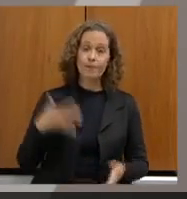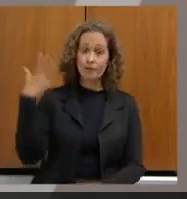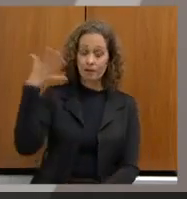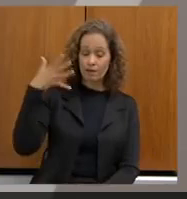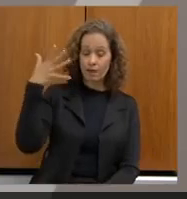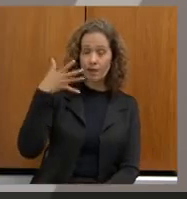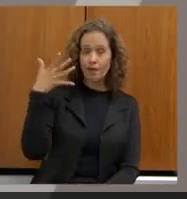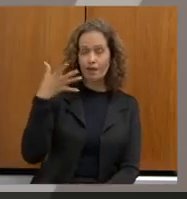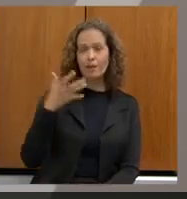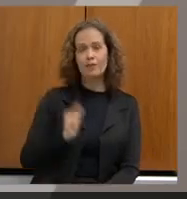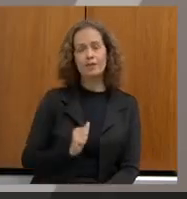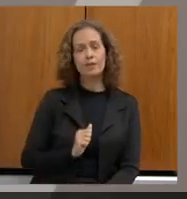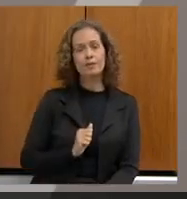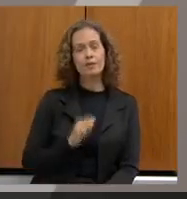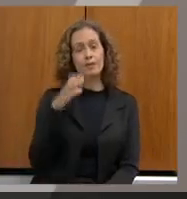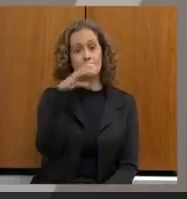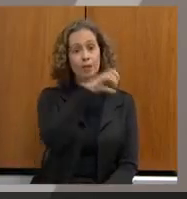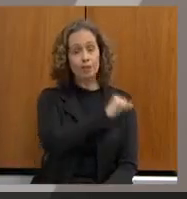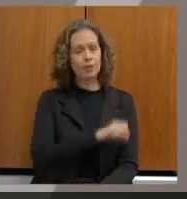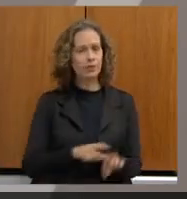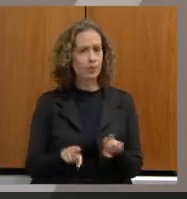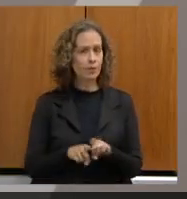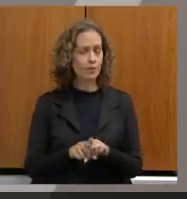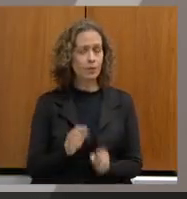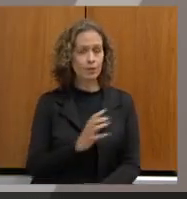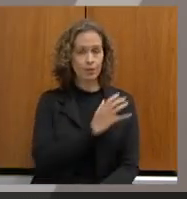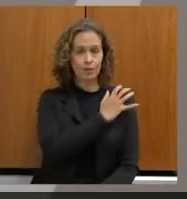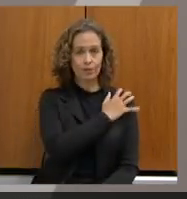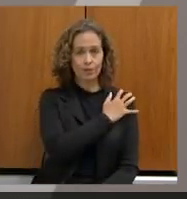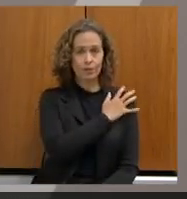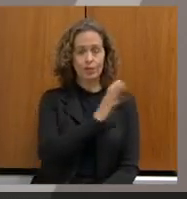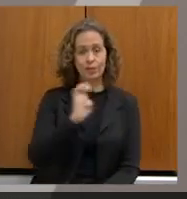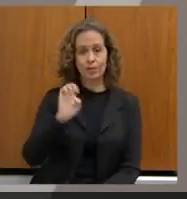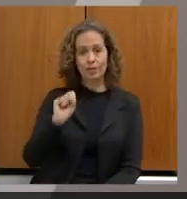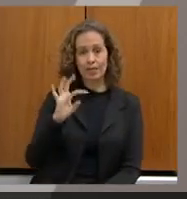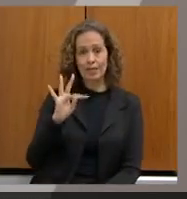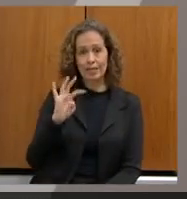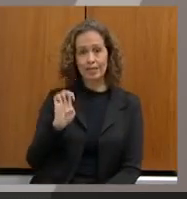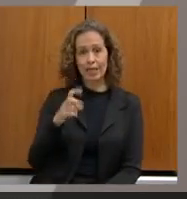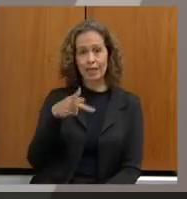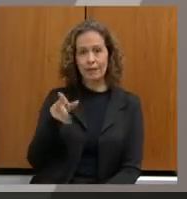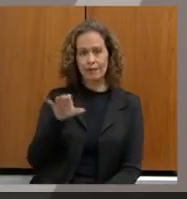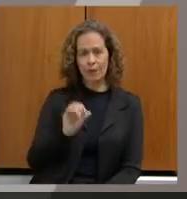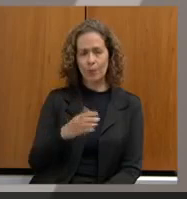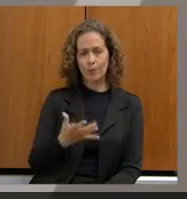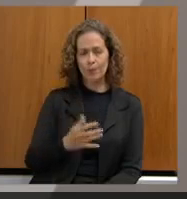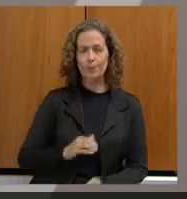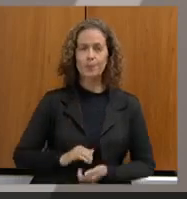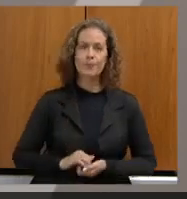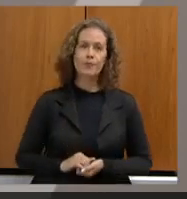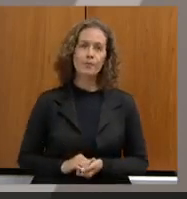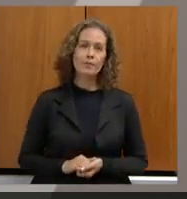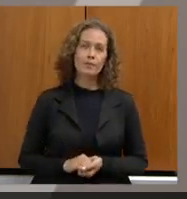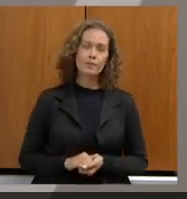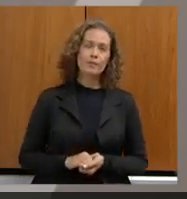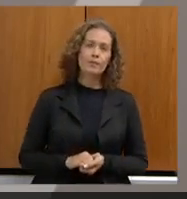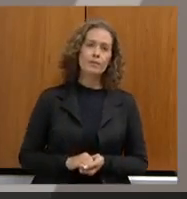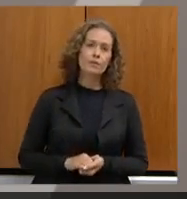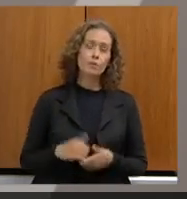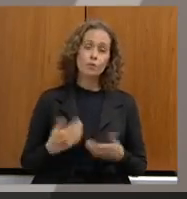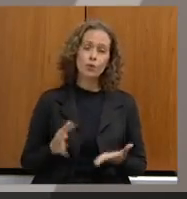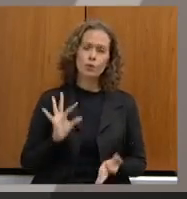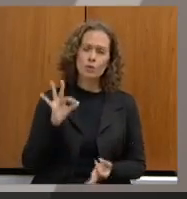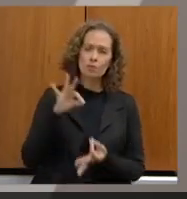rapidamente sabe Coronel o estilo o espírito né o espírito Cristão